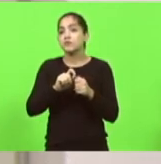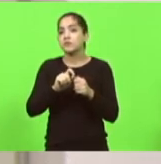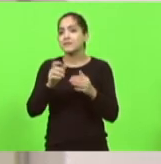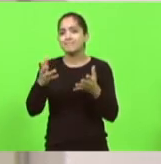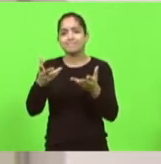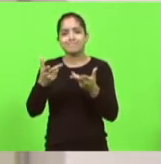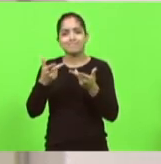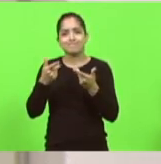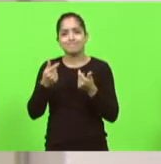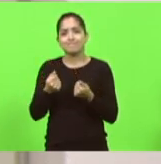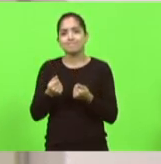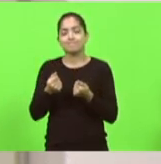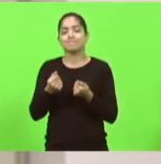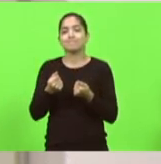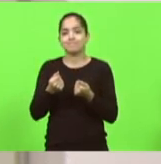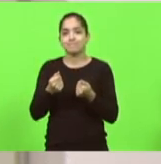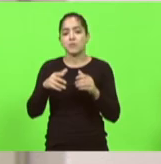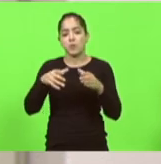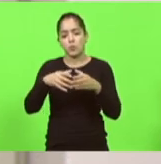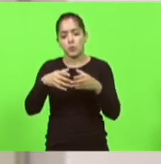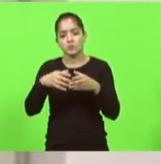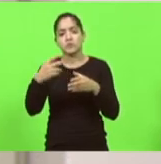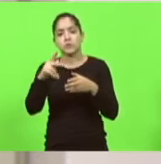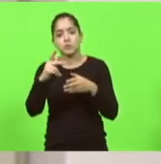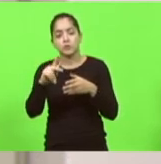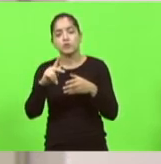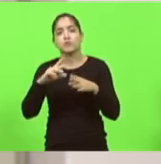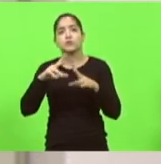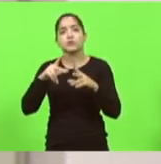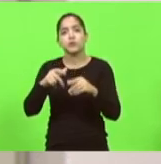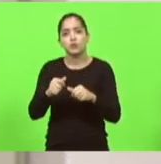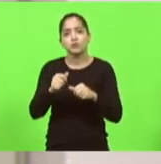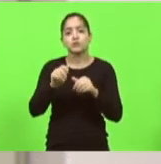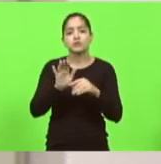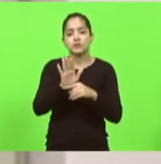extraordinário. O senhor, a sua equipe, todos aqueles que se envolveram